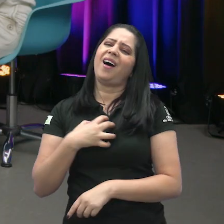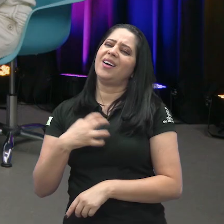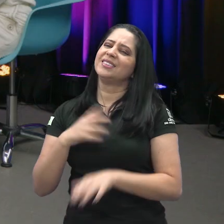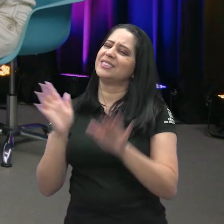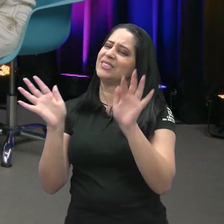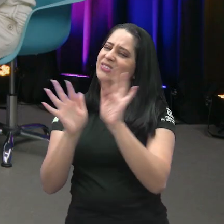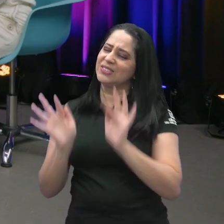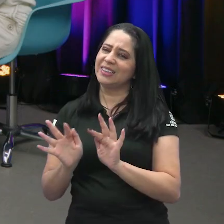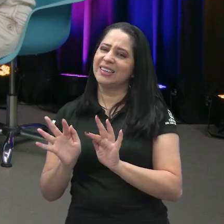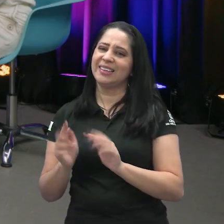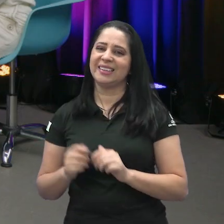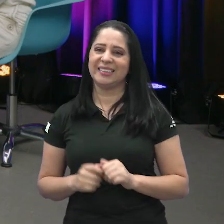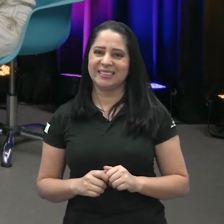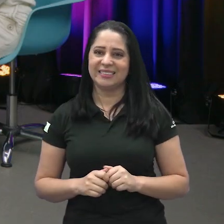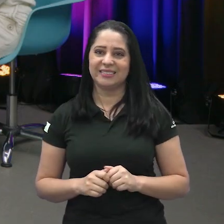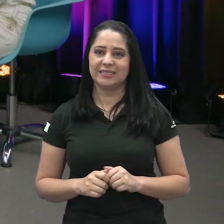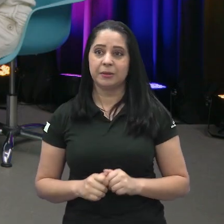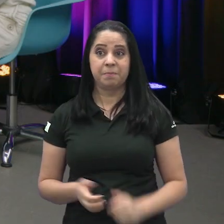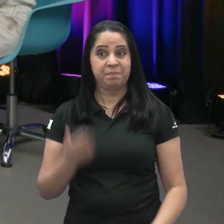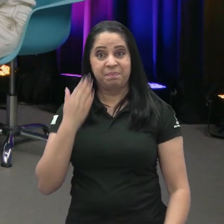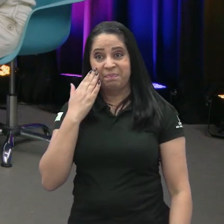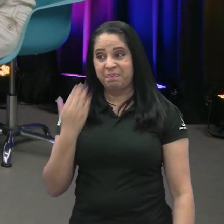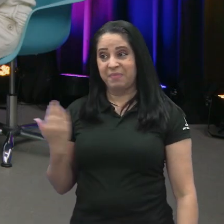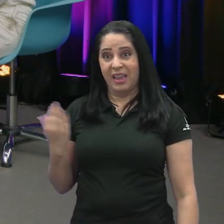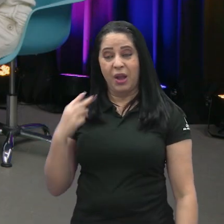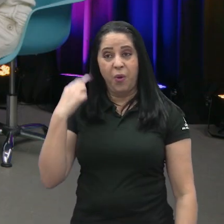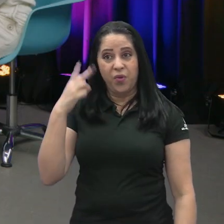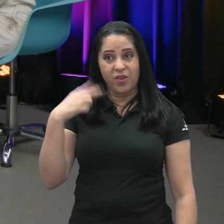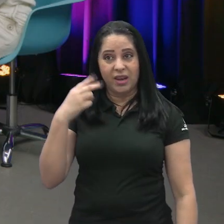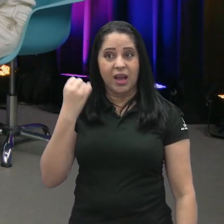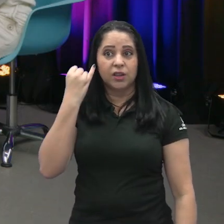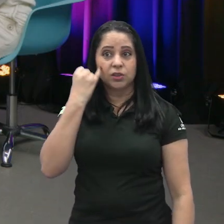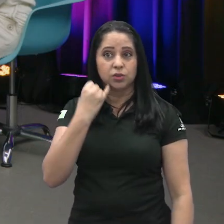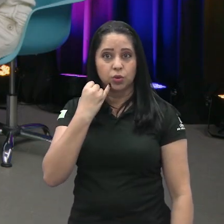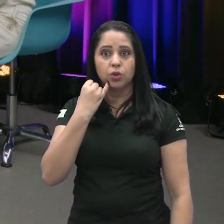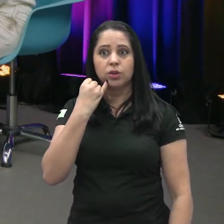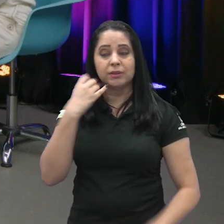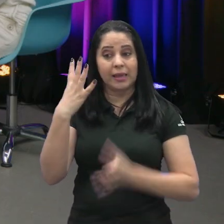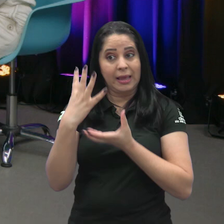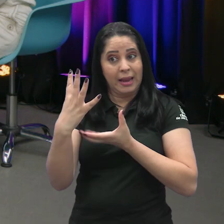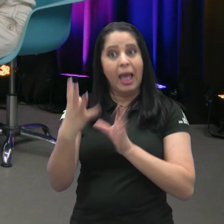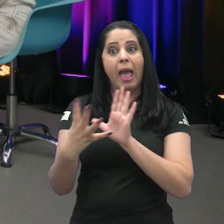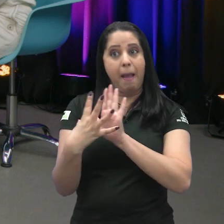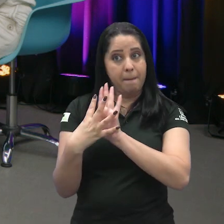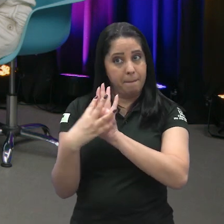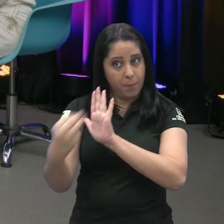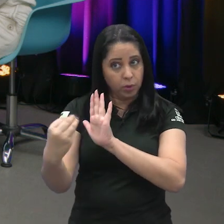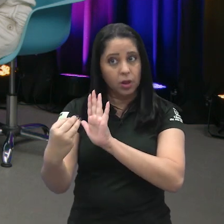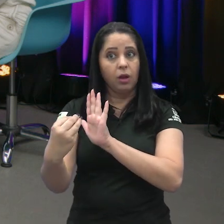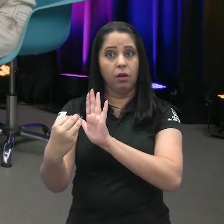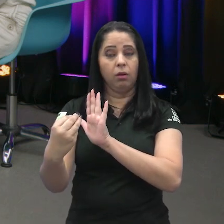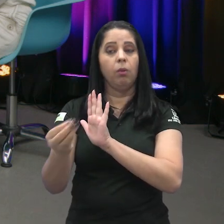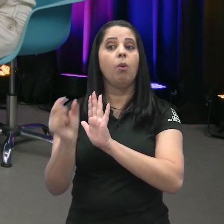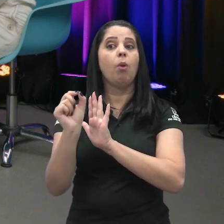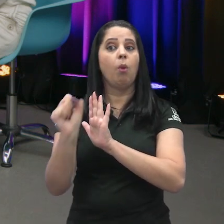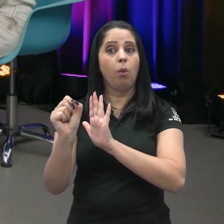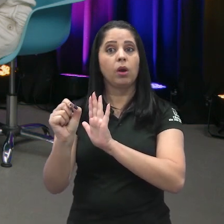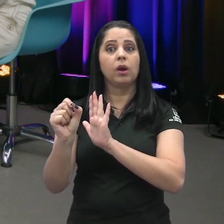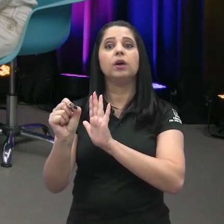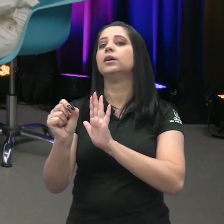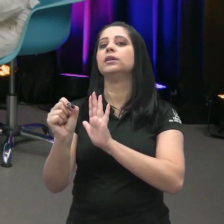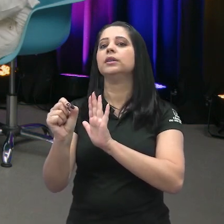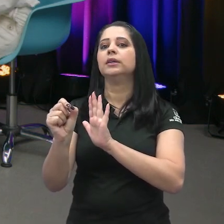Eu fico muito feliz. Legal. E o Zé Luiz, ele é o exemplo de realmente conciliar, né, a